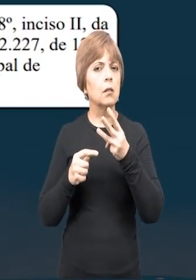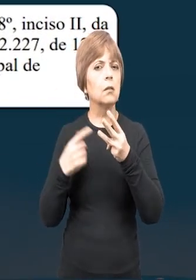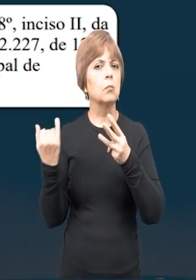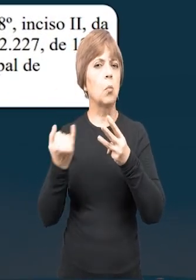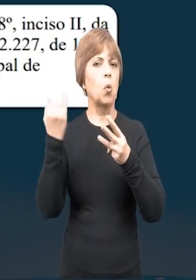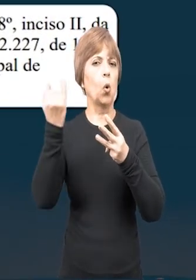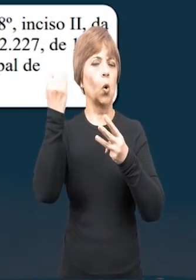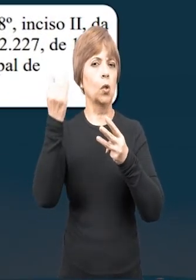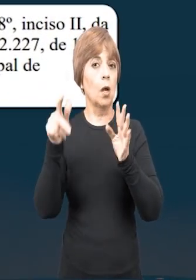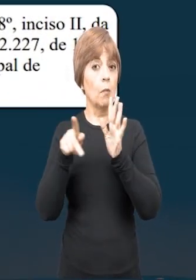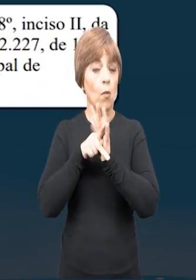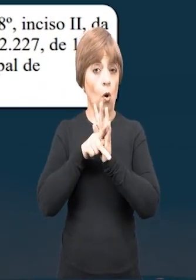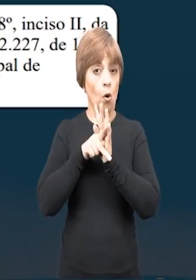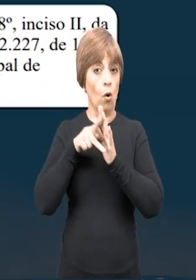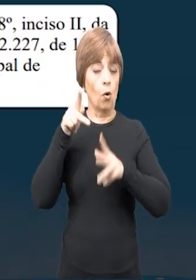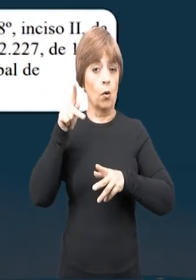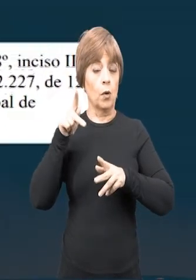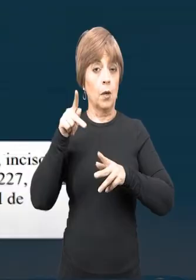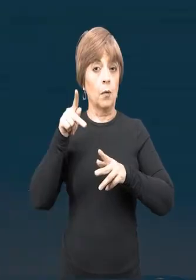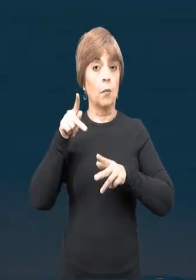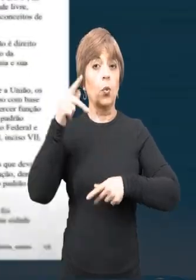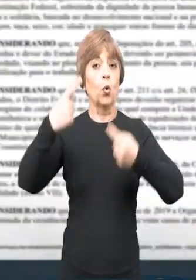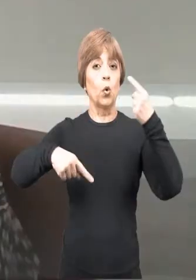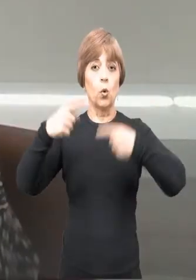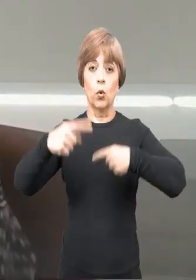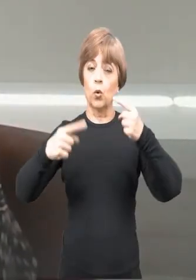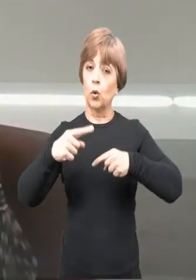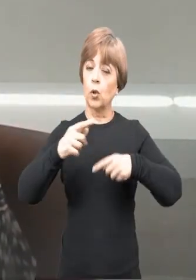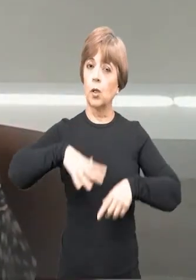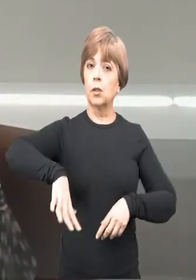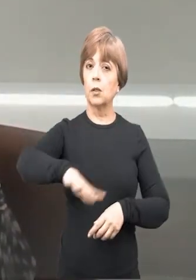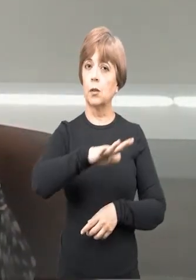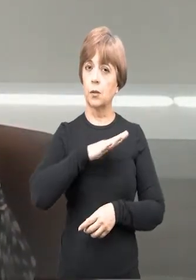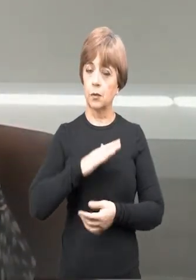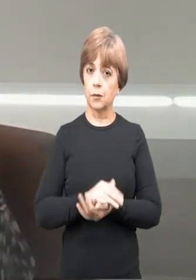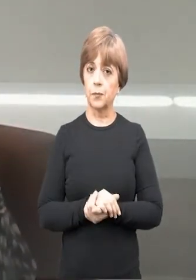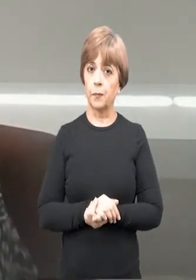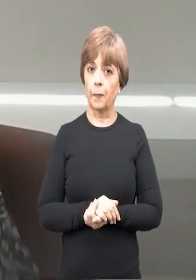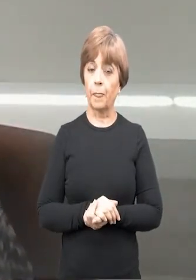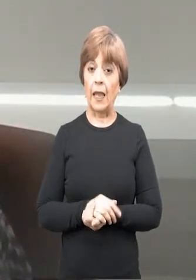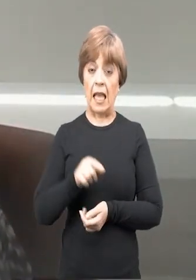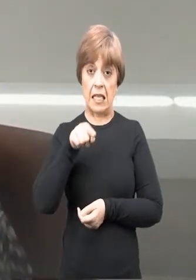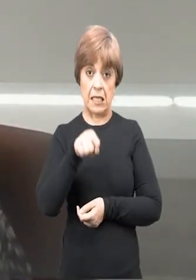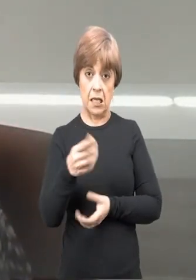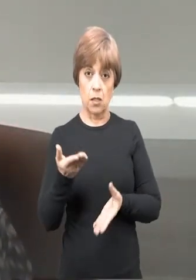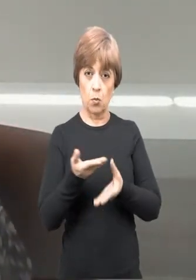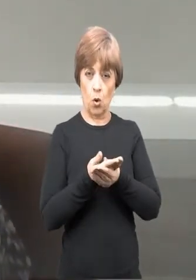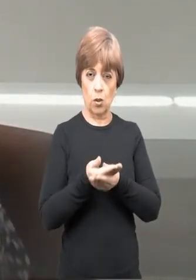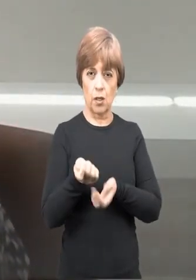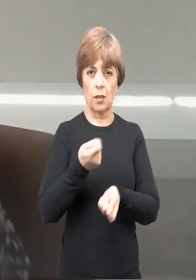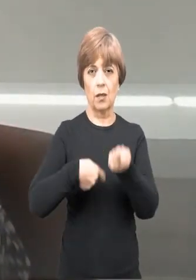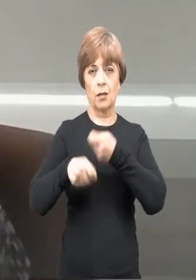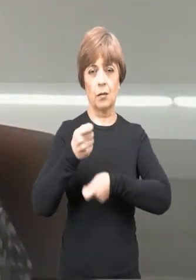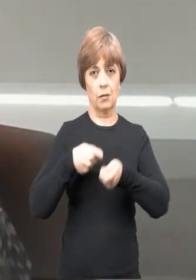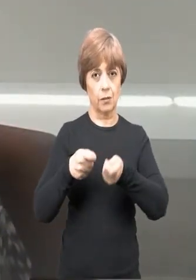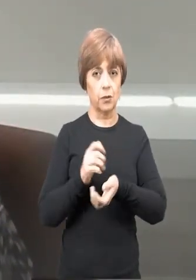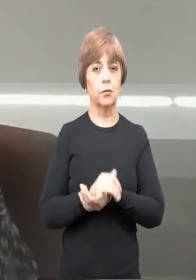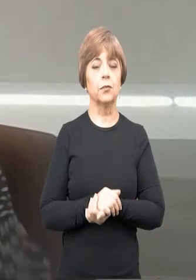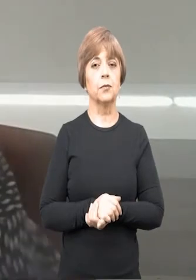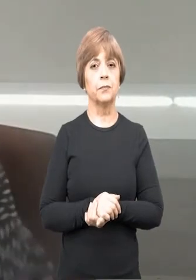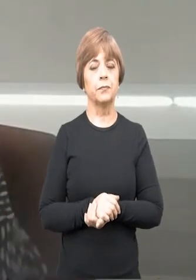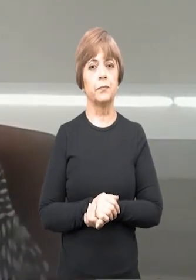política pública de educação no município durante esse período. Nesse processo administrativo, nesse procedimento administrativo, melhor